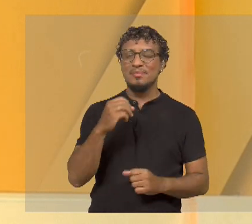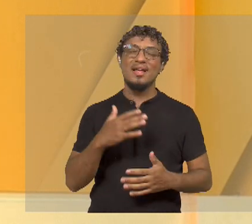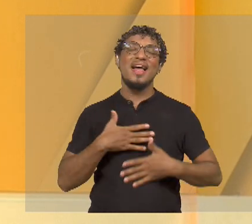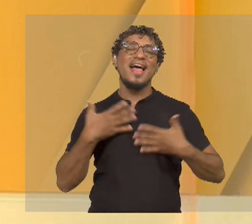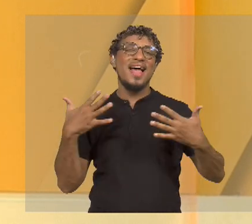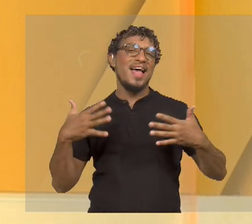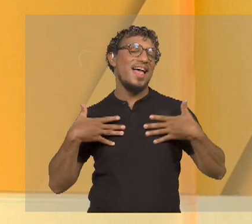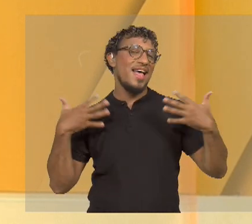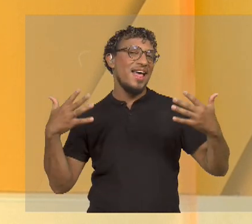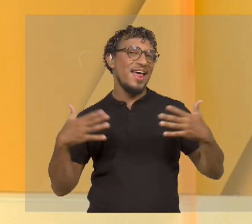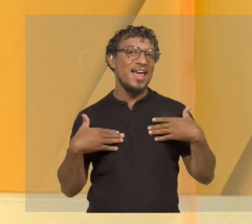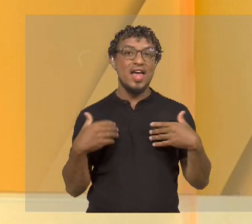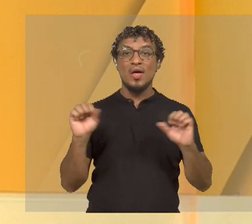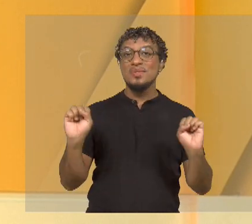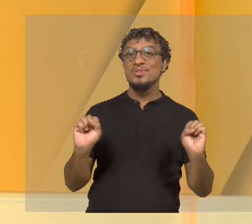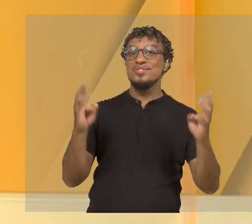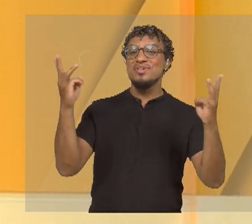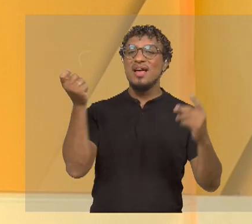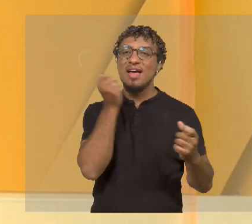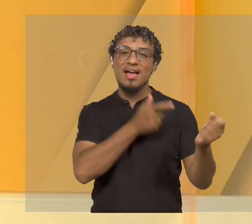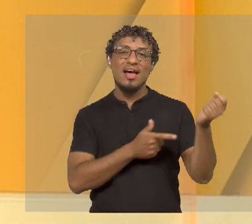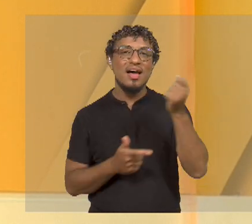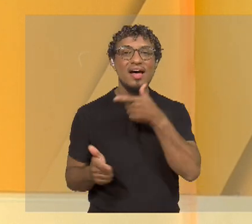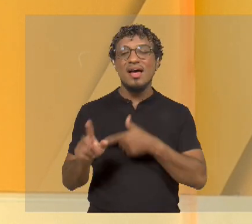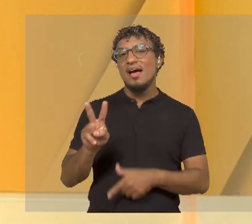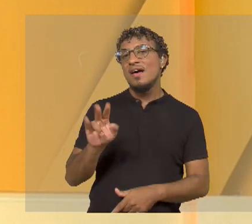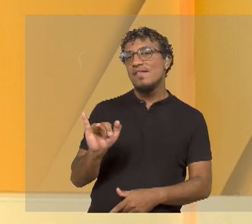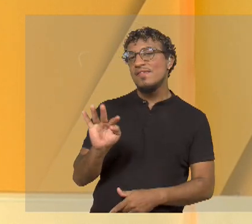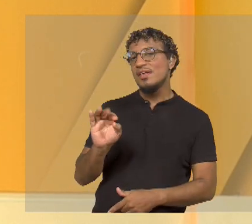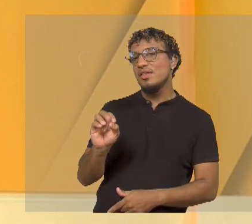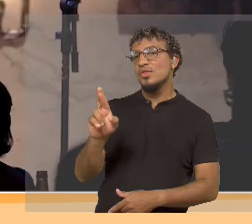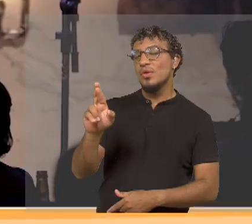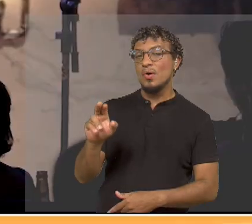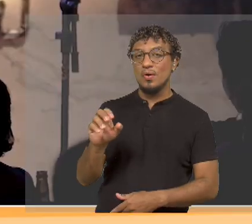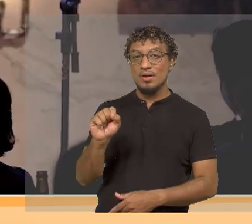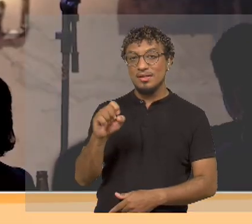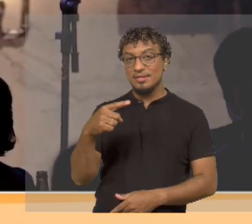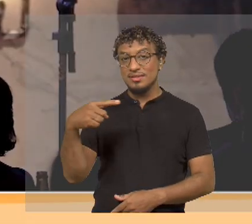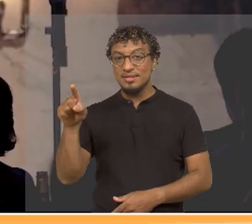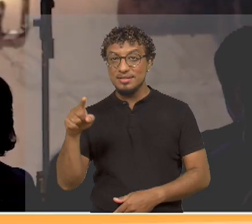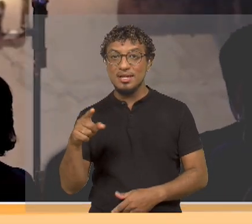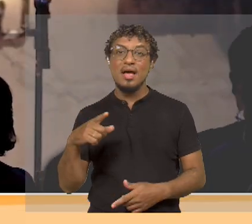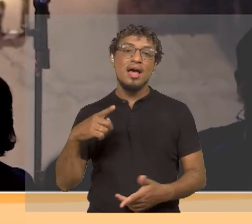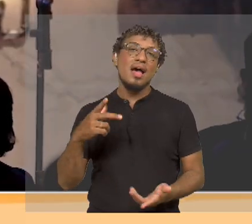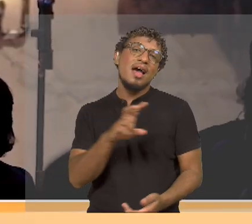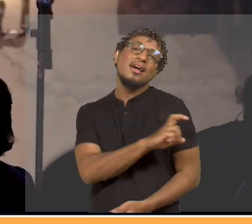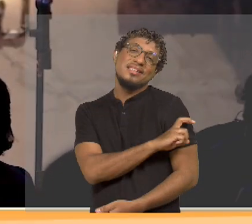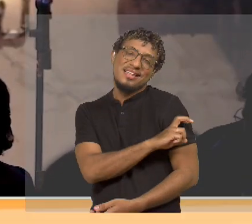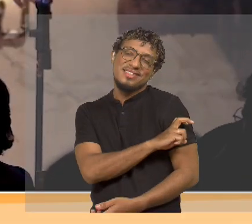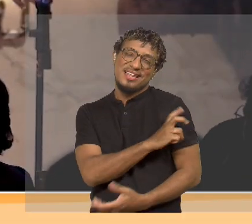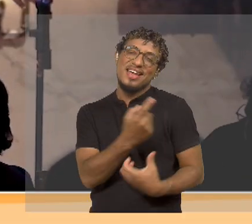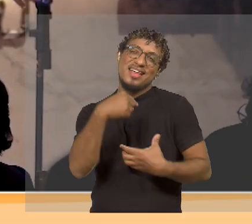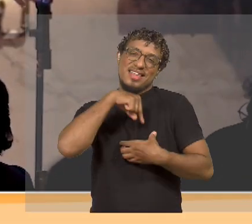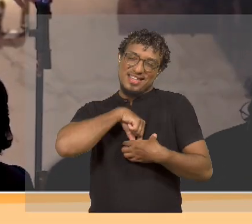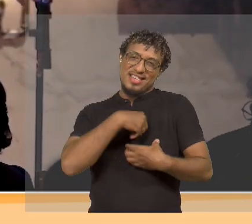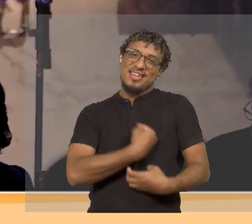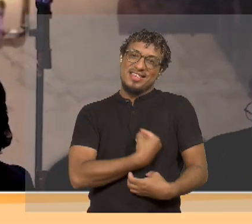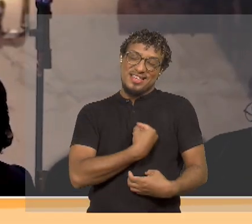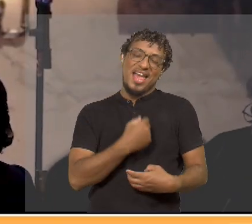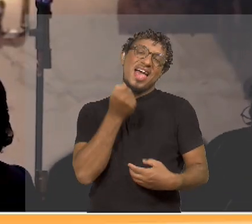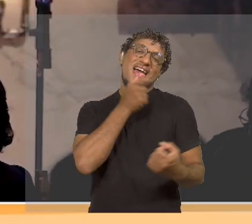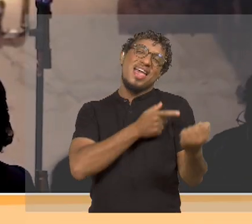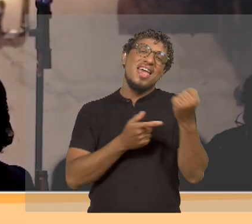que tal curtir o show do comediante Vitor Sarro? Com o show A Quinta Série Ainda Vive, o humorista vai fazer a galera